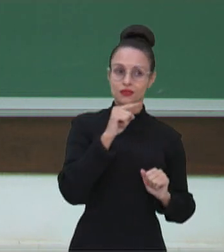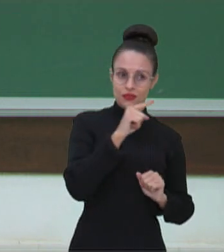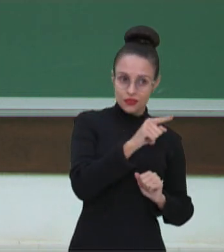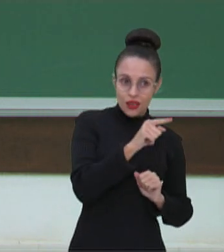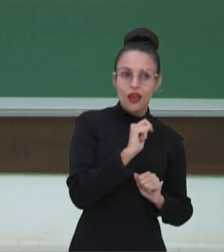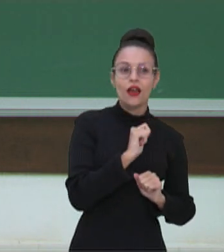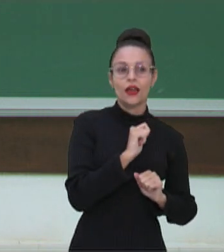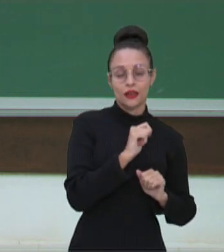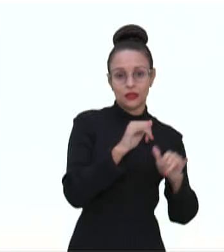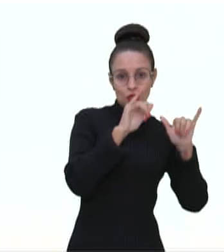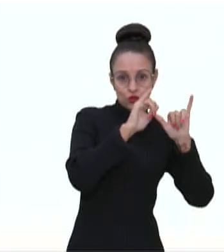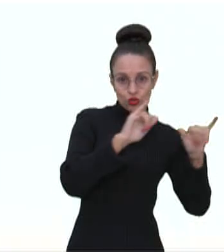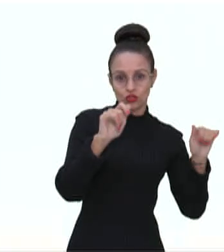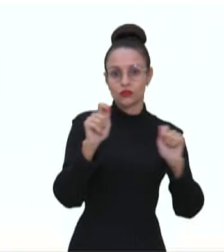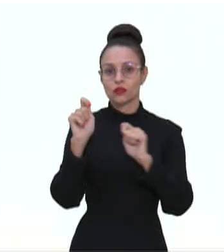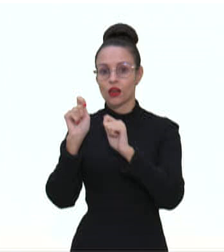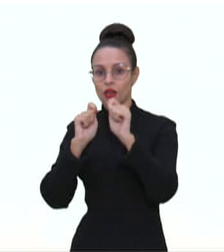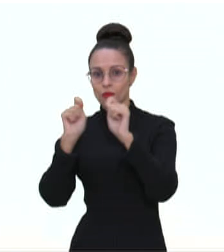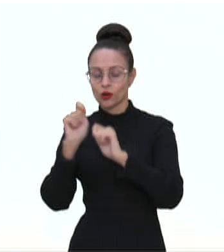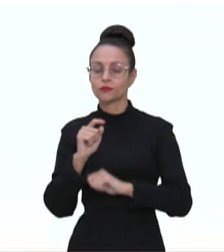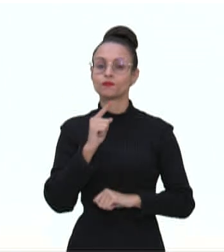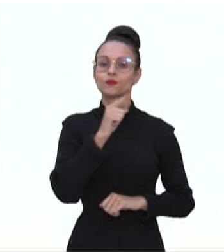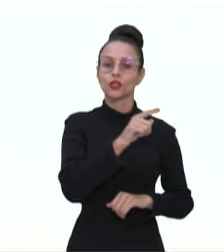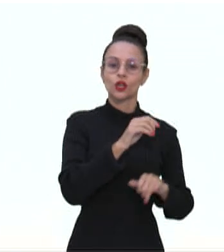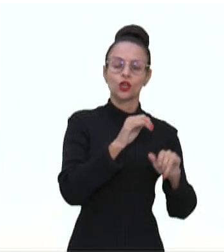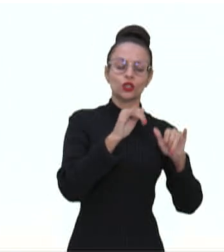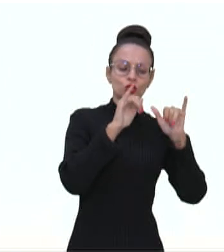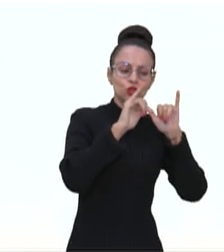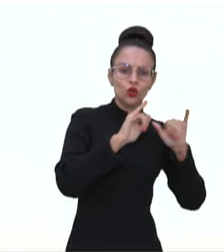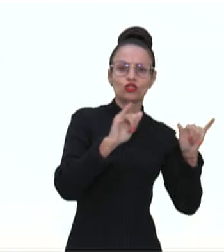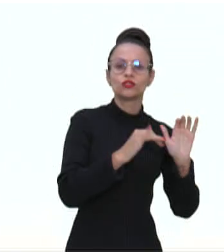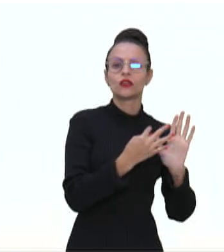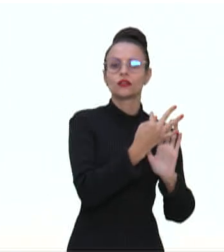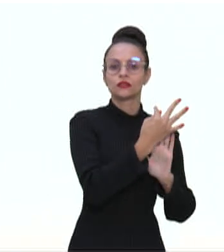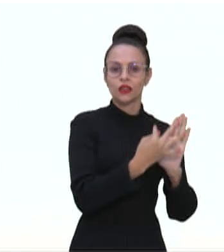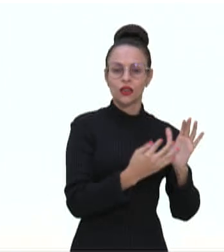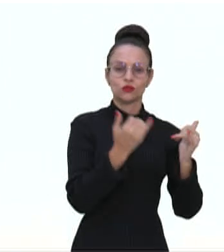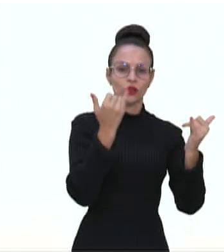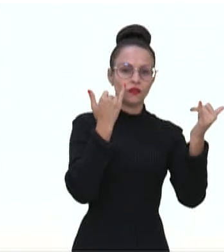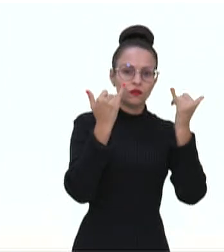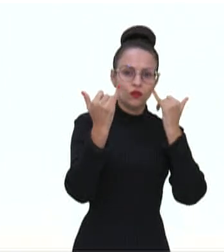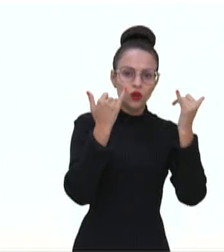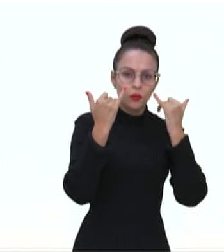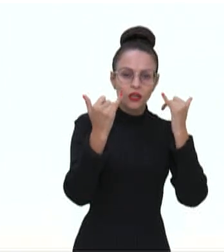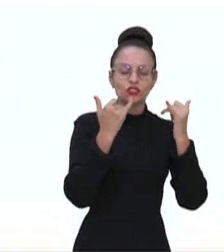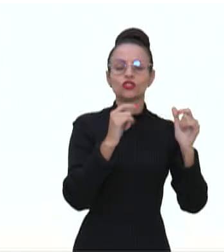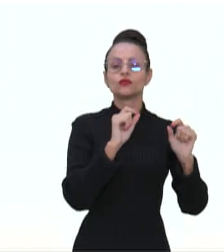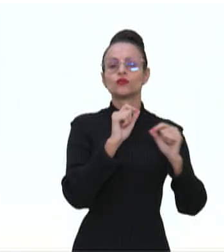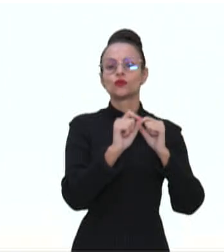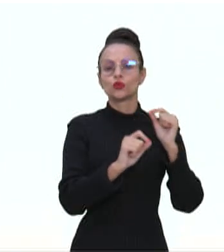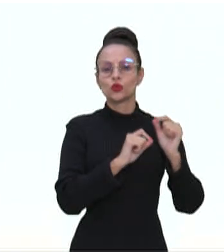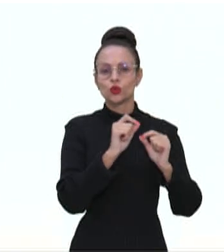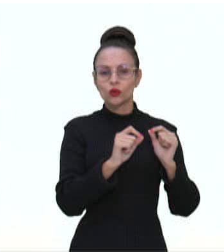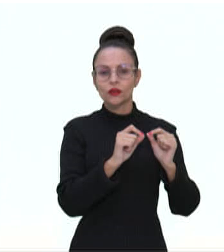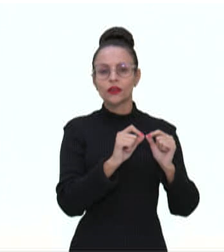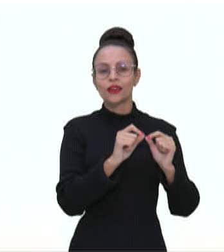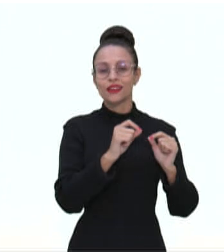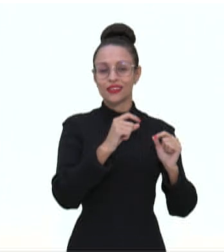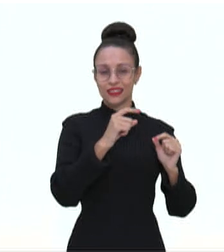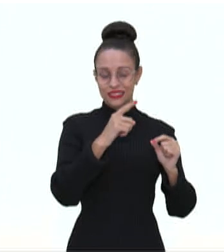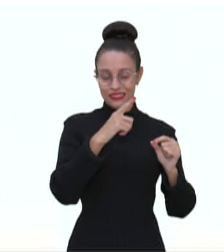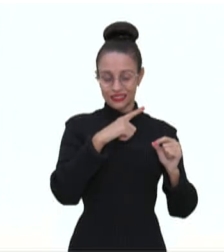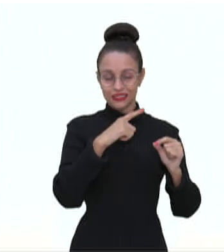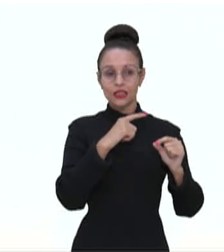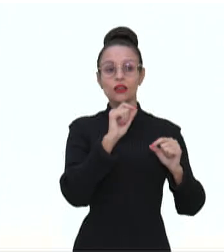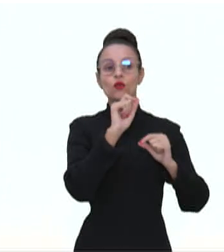tá? Então, olha lá. Na notícia, o tipo de texto informativo com união de terceira e primeira